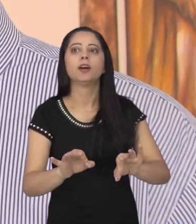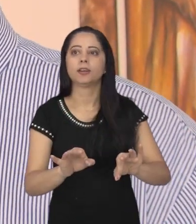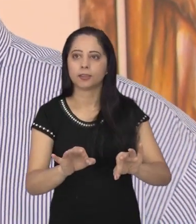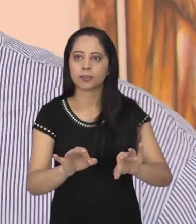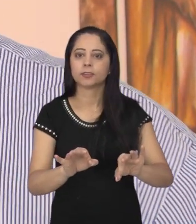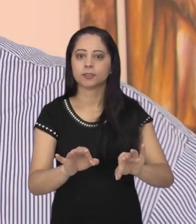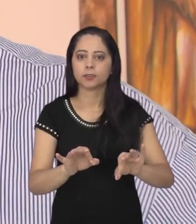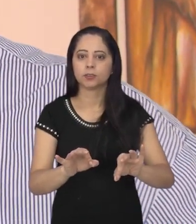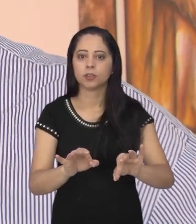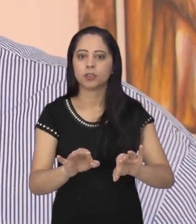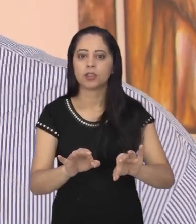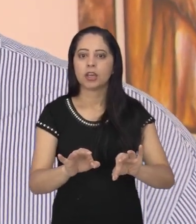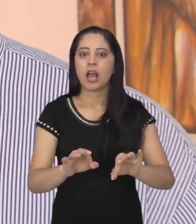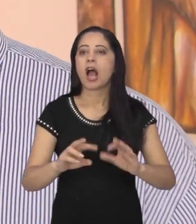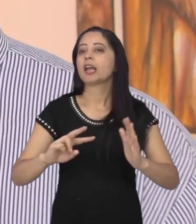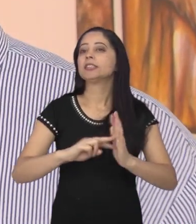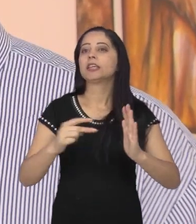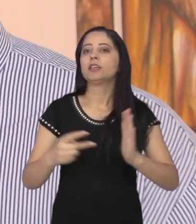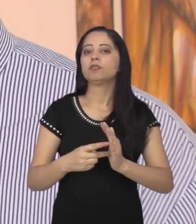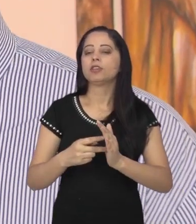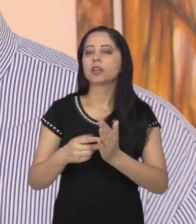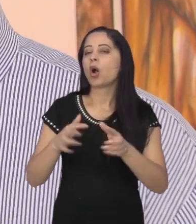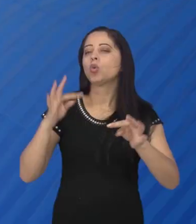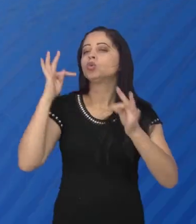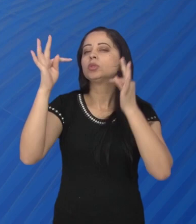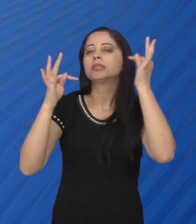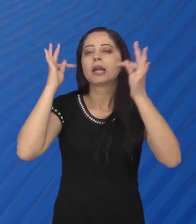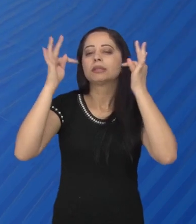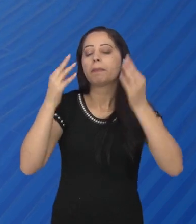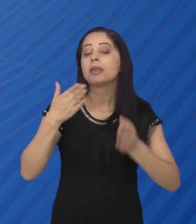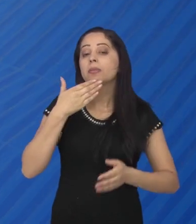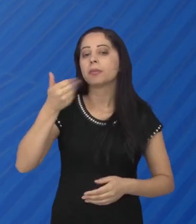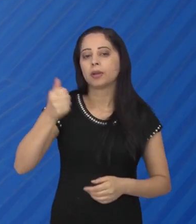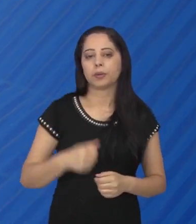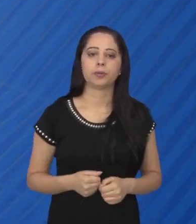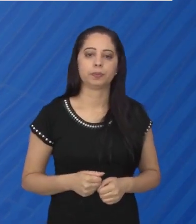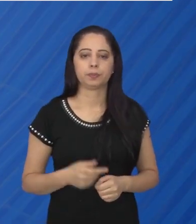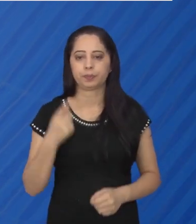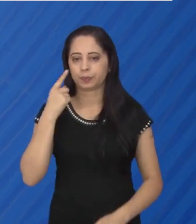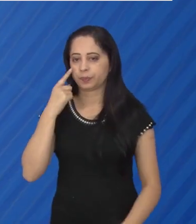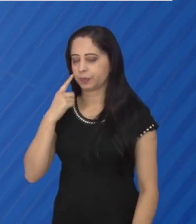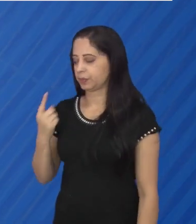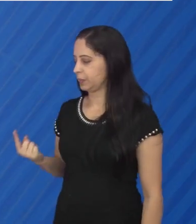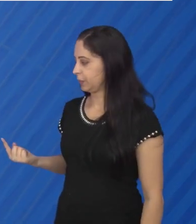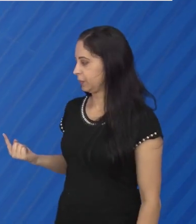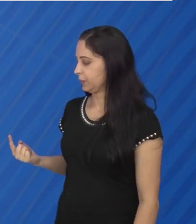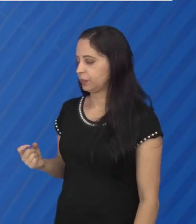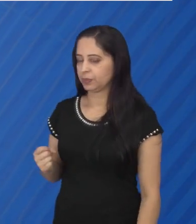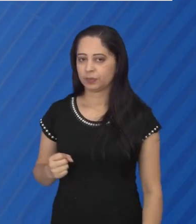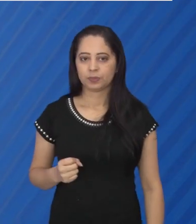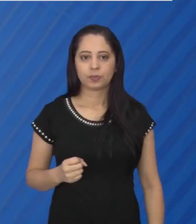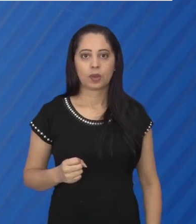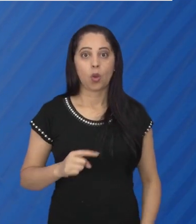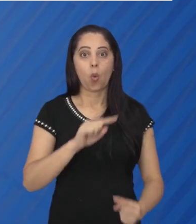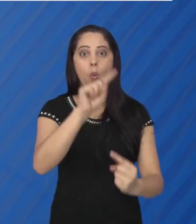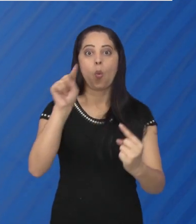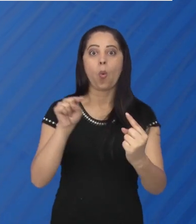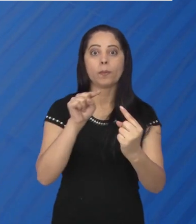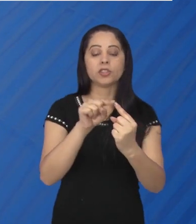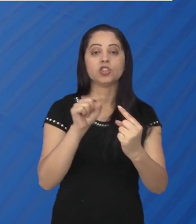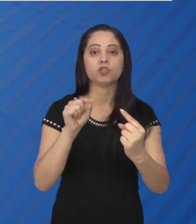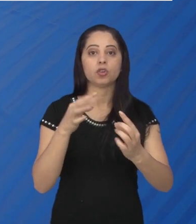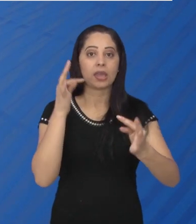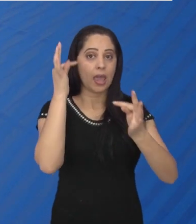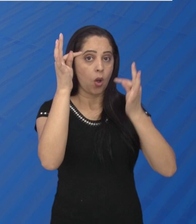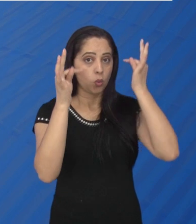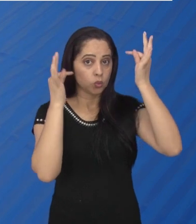você também acrescenta um pouco mais esse acompanhamento. Pelo projeto de lei, o tratamento de musicoterapia será destinado como um